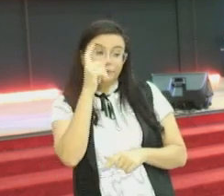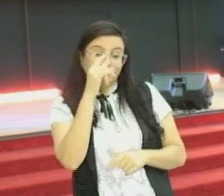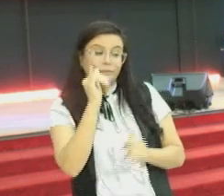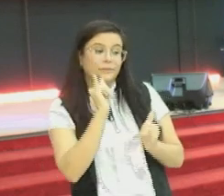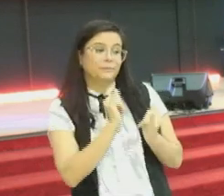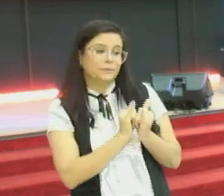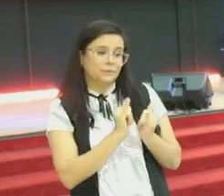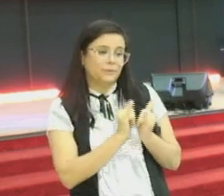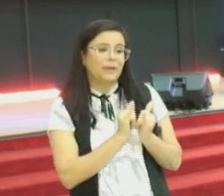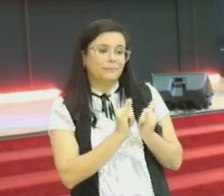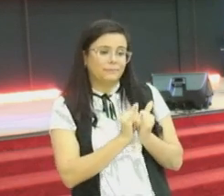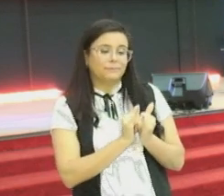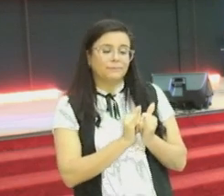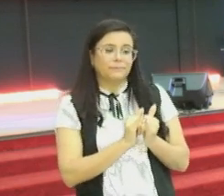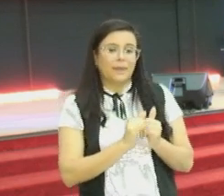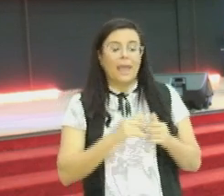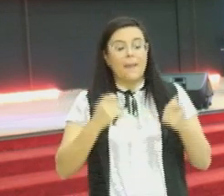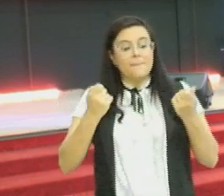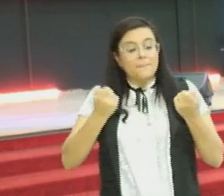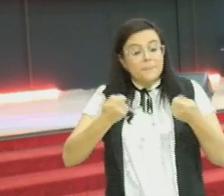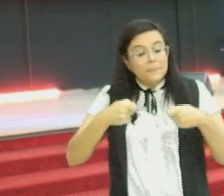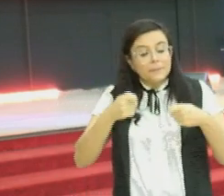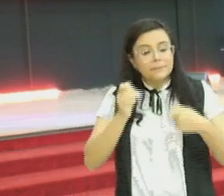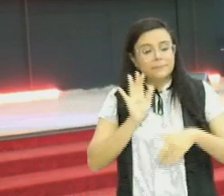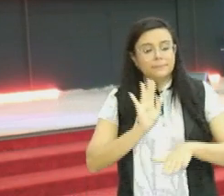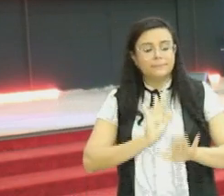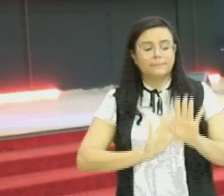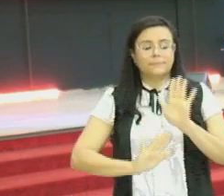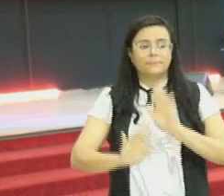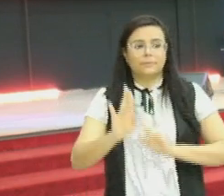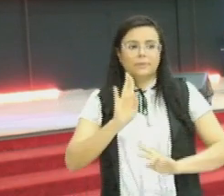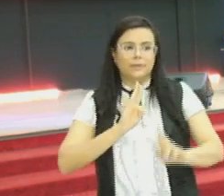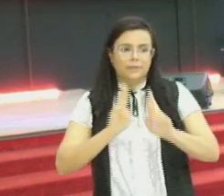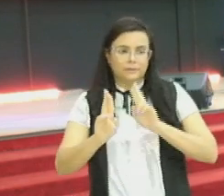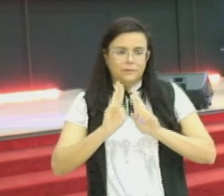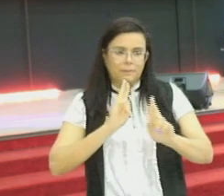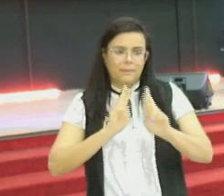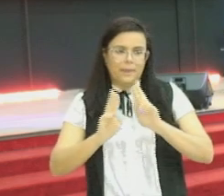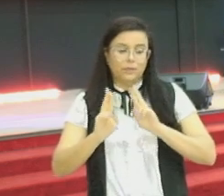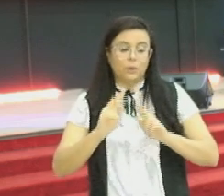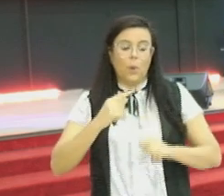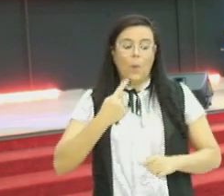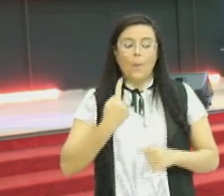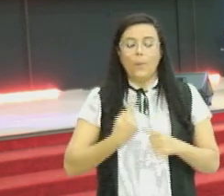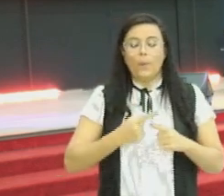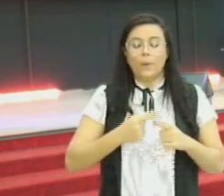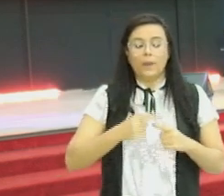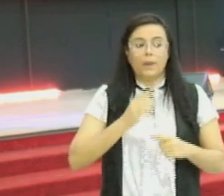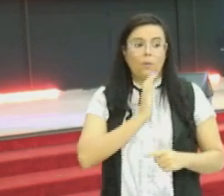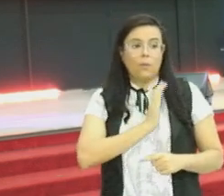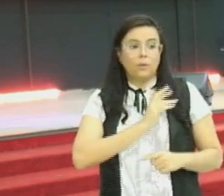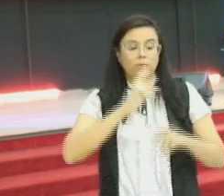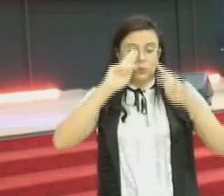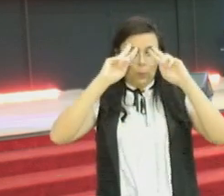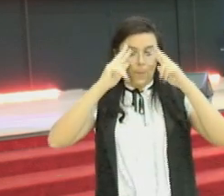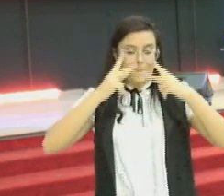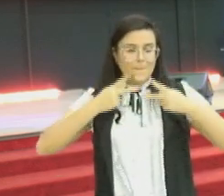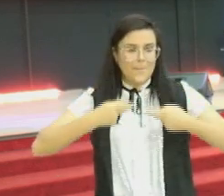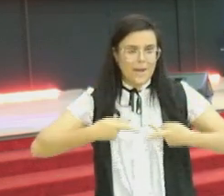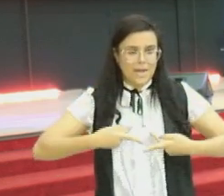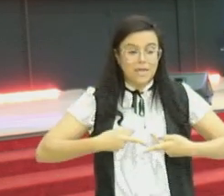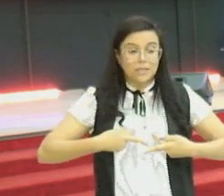O coração humano é um solo sagrado. O coração humano, as emoções humanas